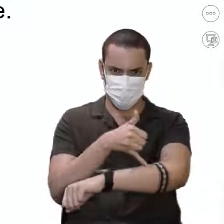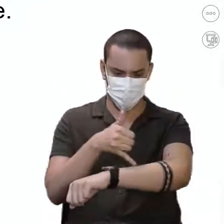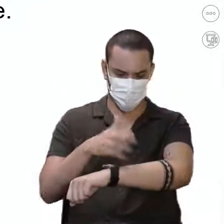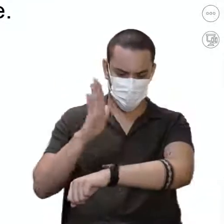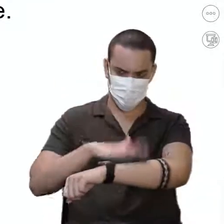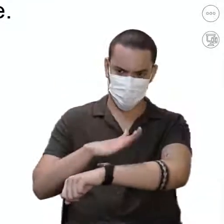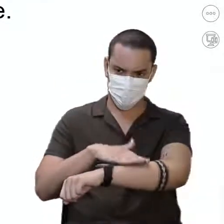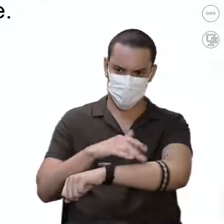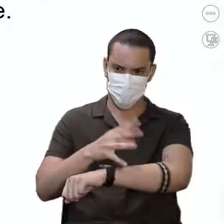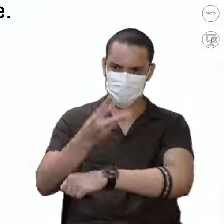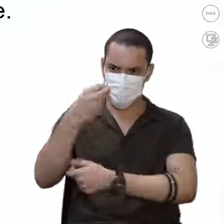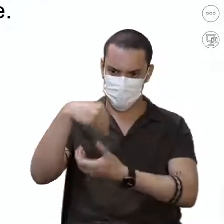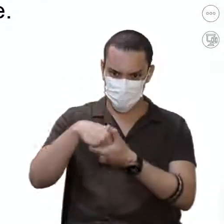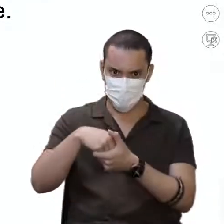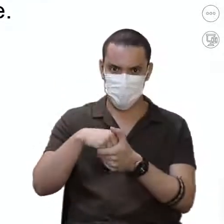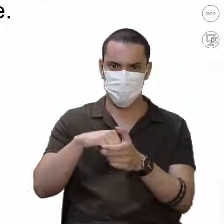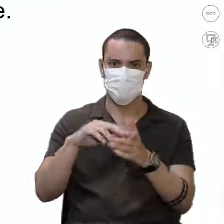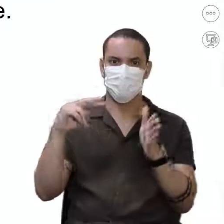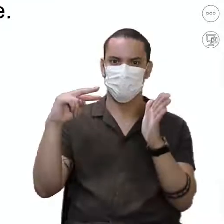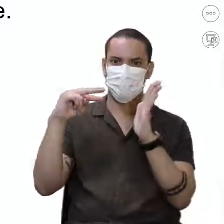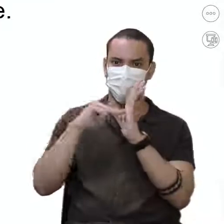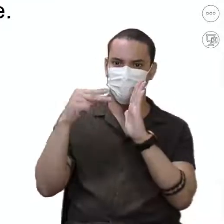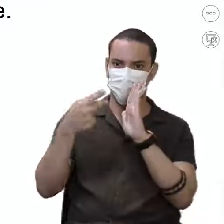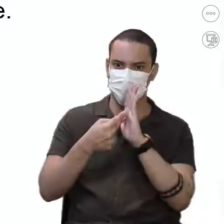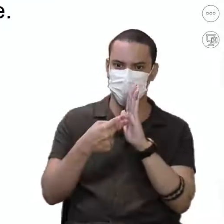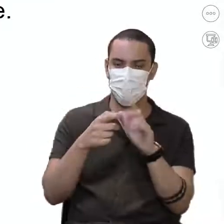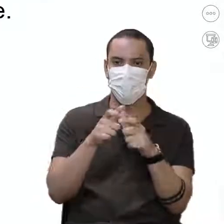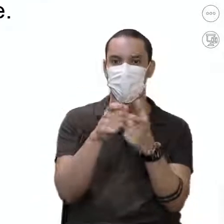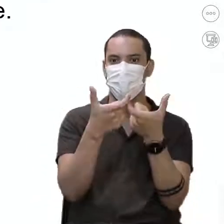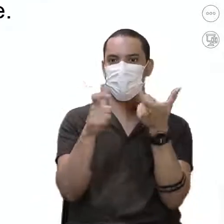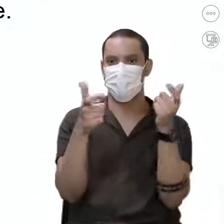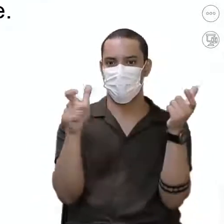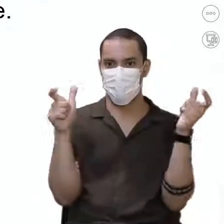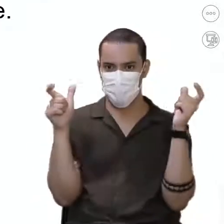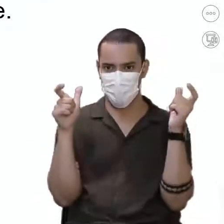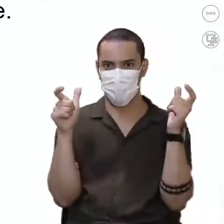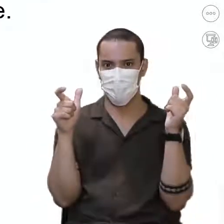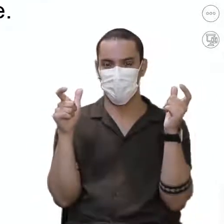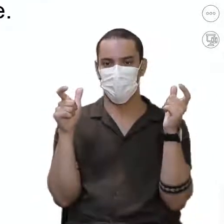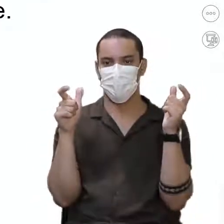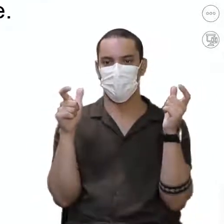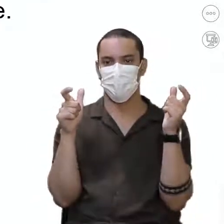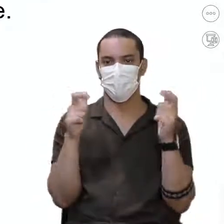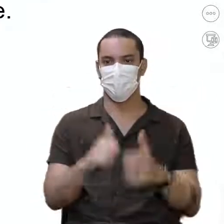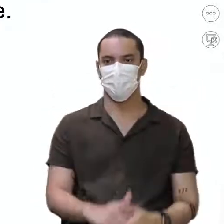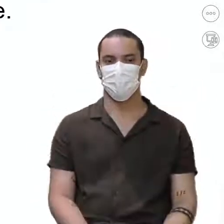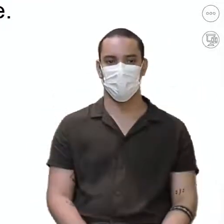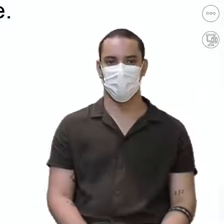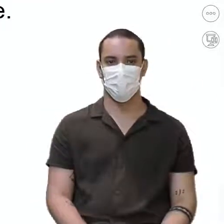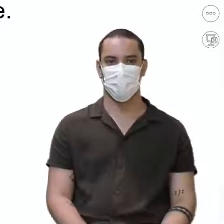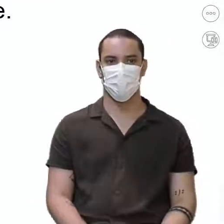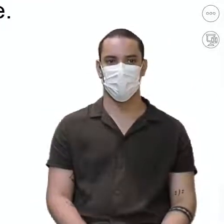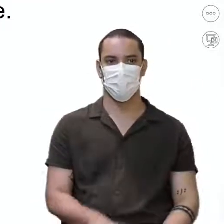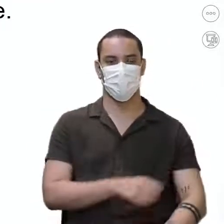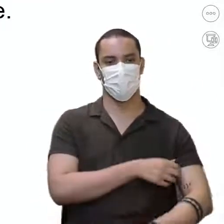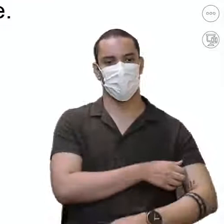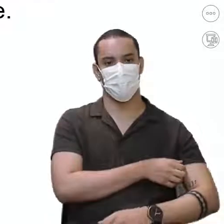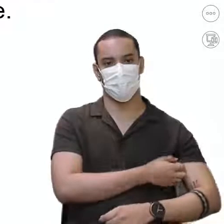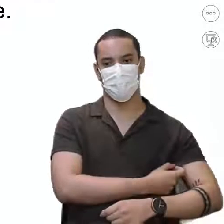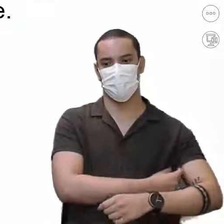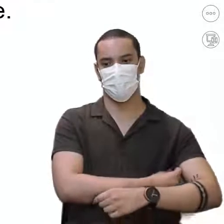de tatuar, é uma das maiores, greatest human artistic